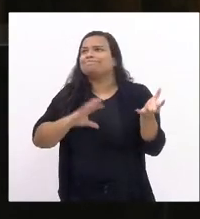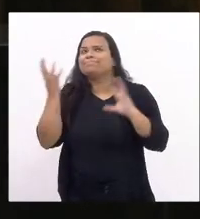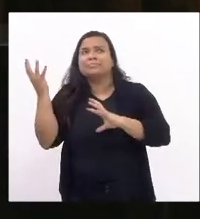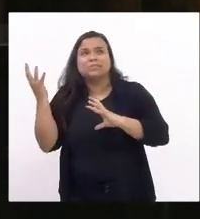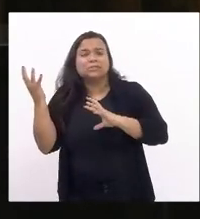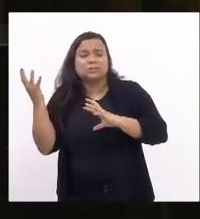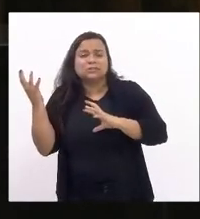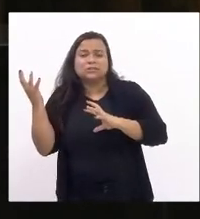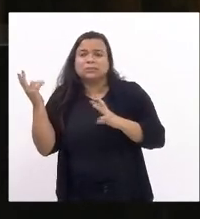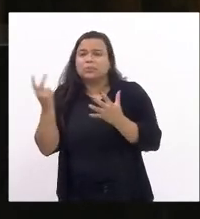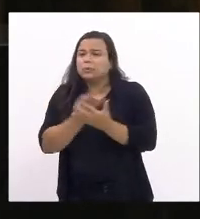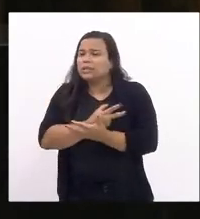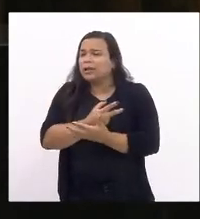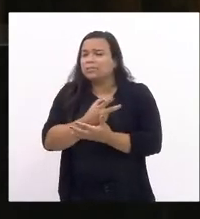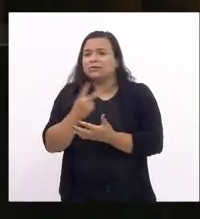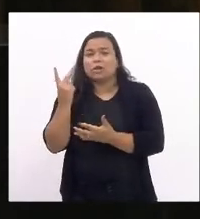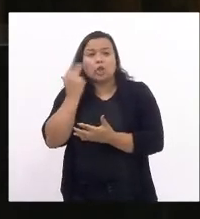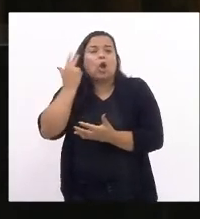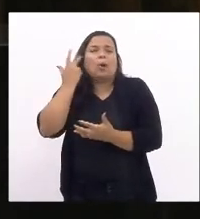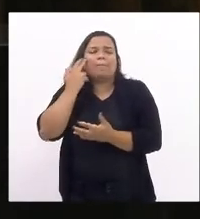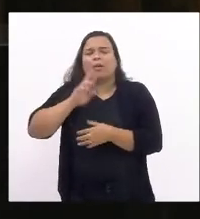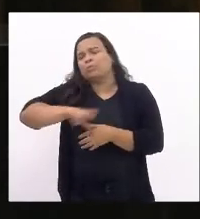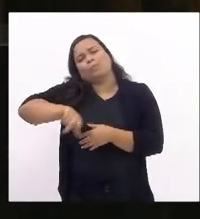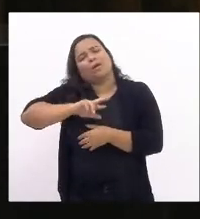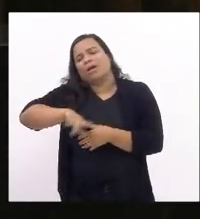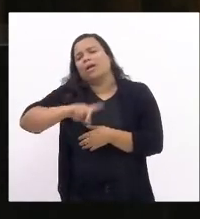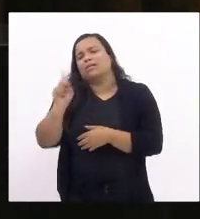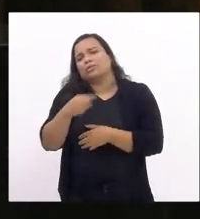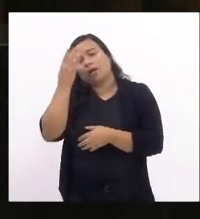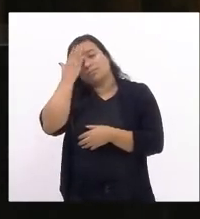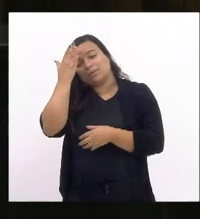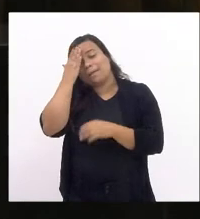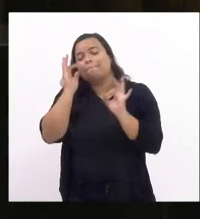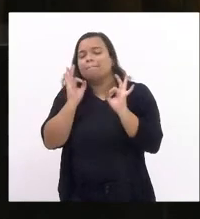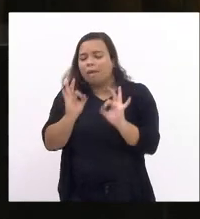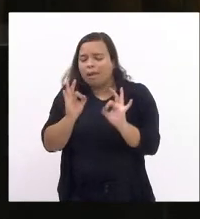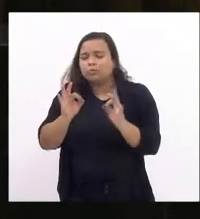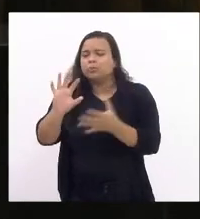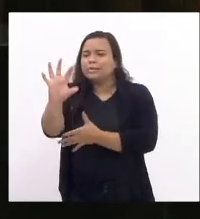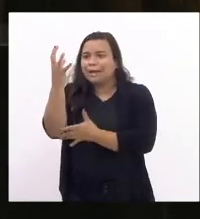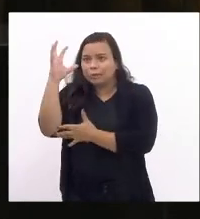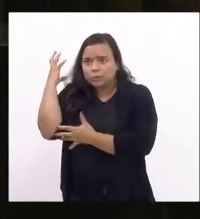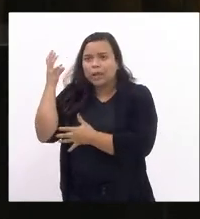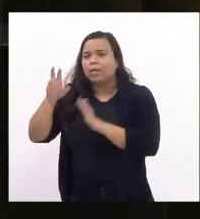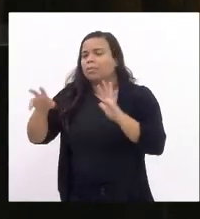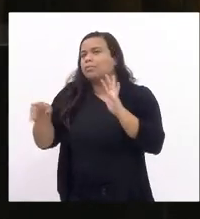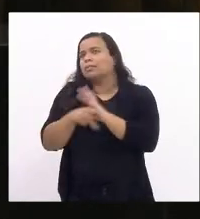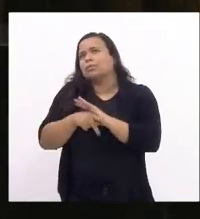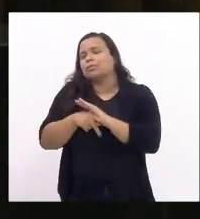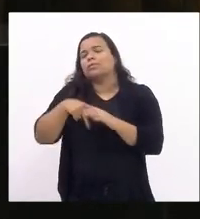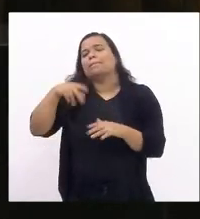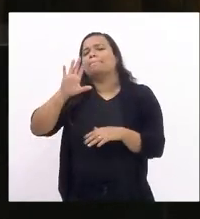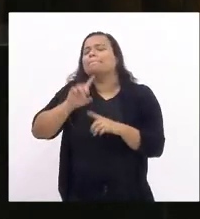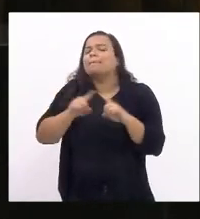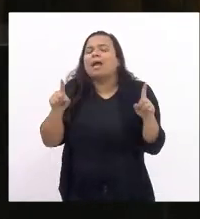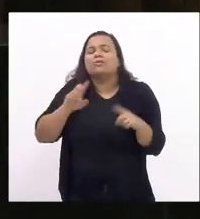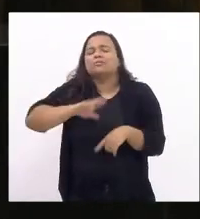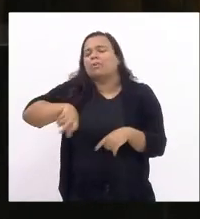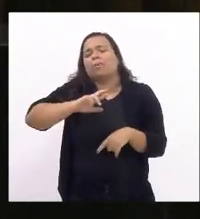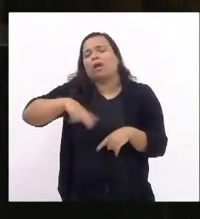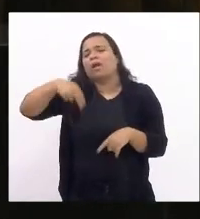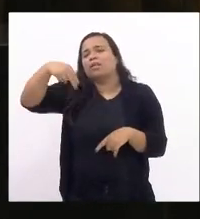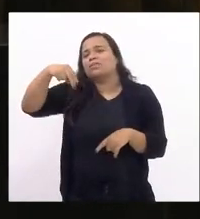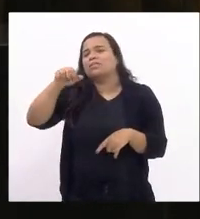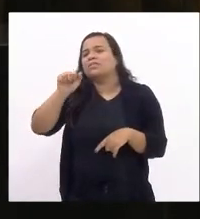é natural, né? Ainda que seja da natureza, ainda que seja, né, um volume de água